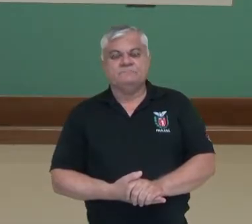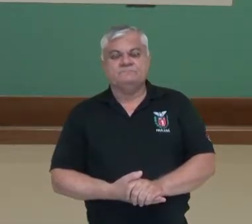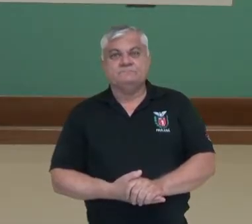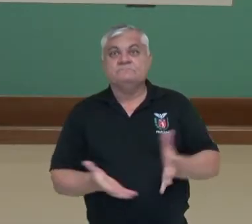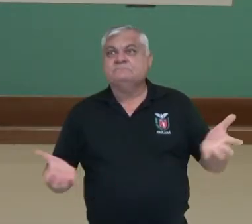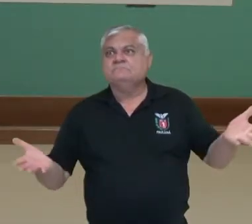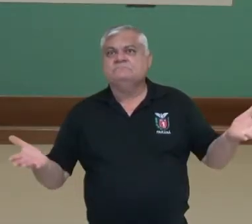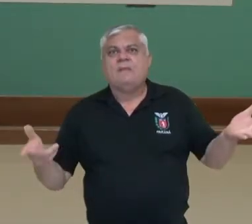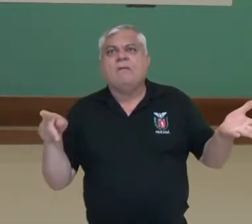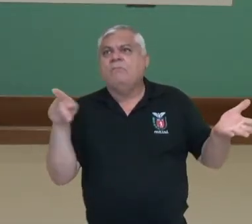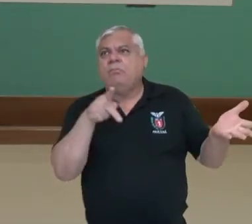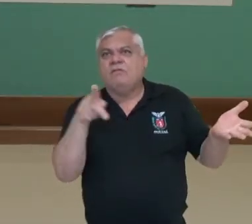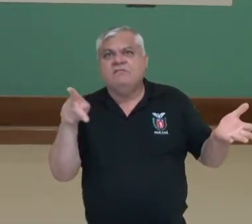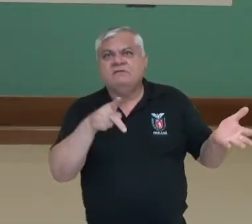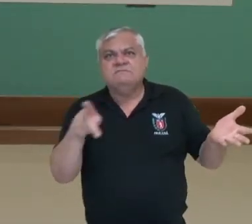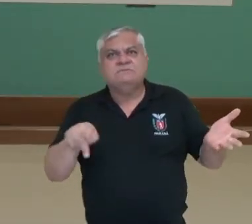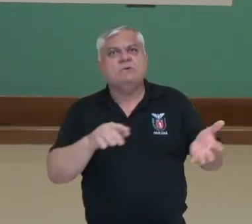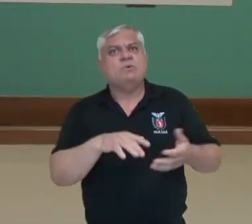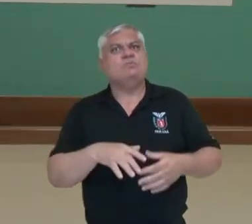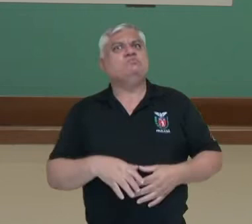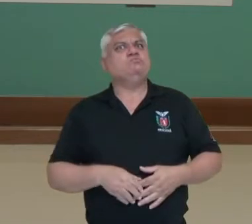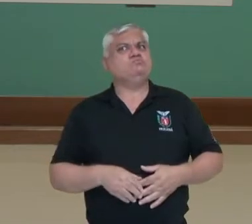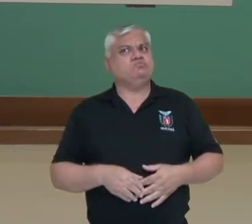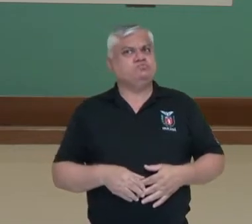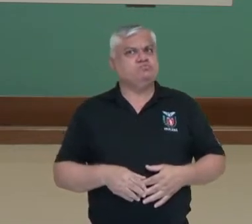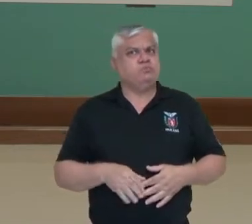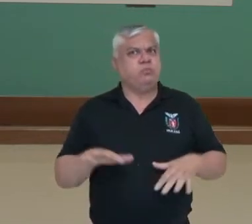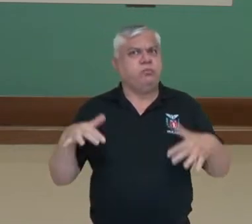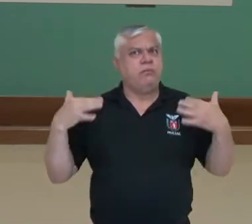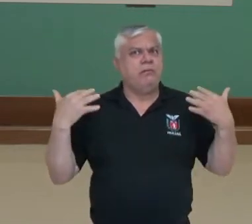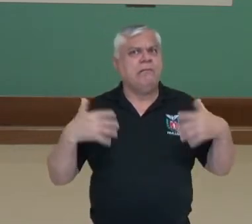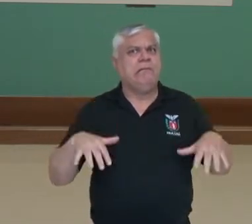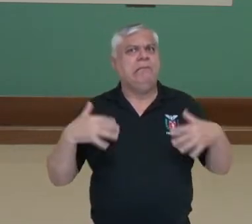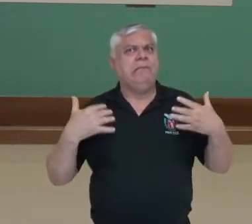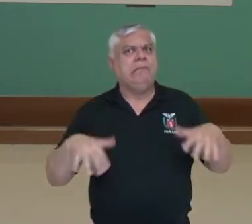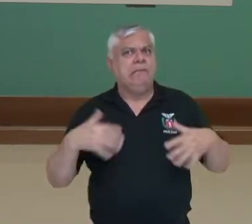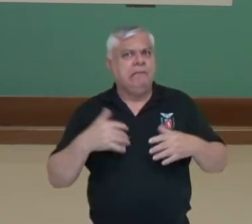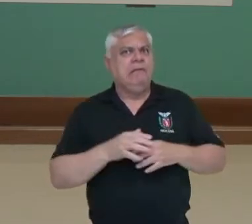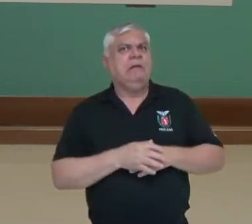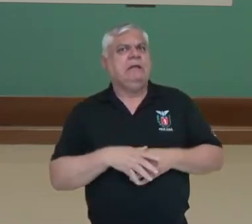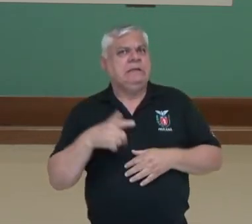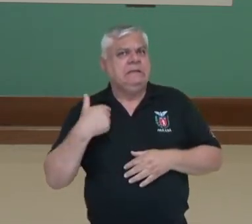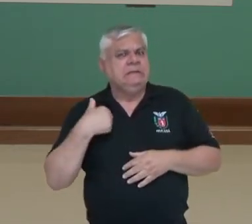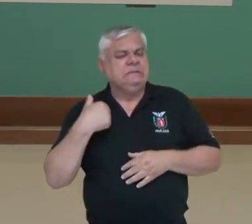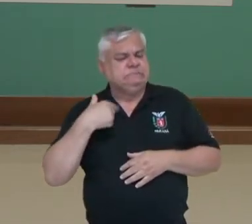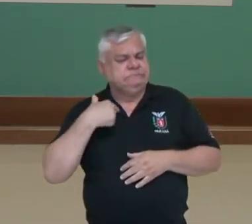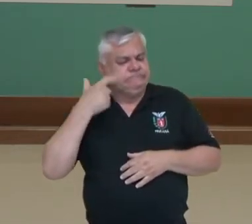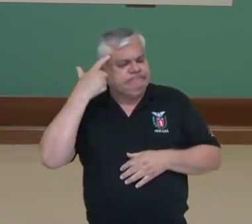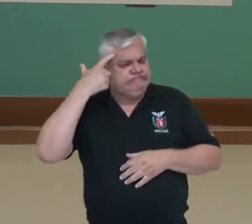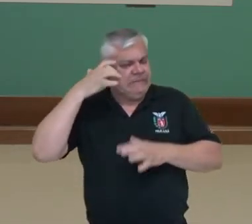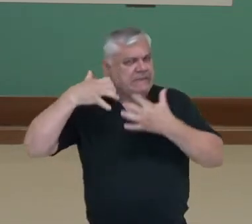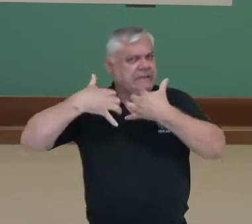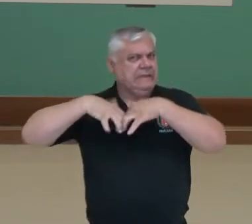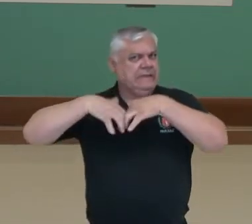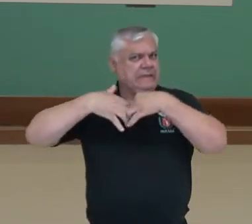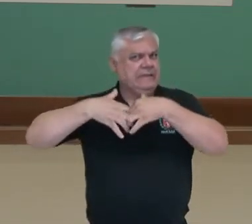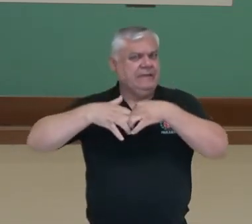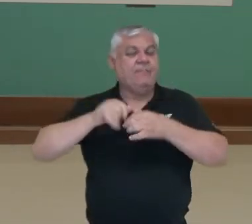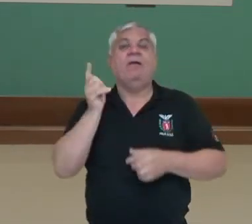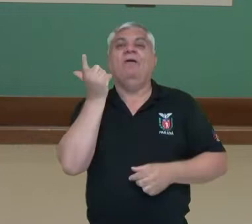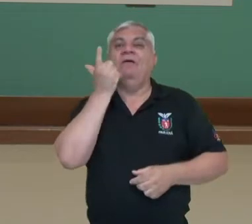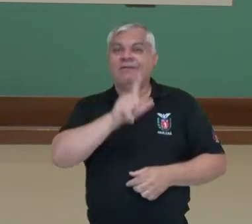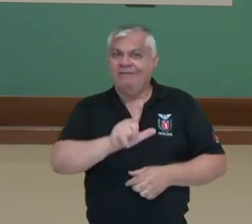Professor, olhe essa atividadezinha aí, eu tive que dar uma pensada, professor, mas